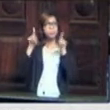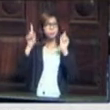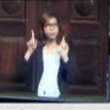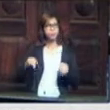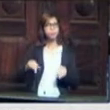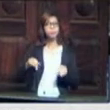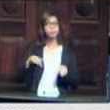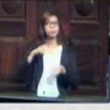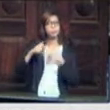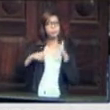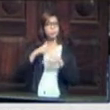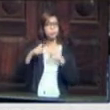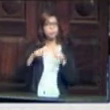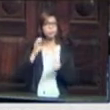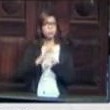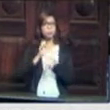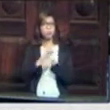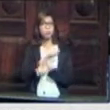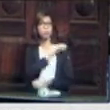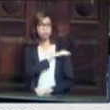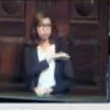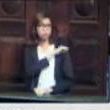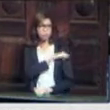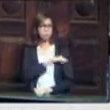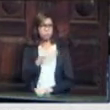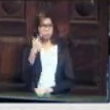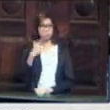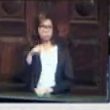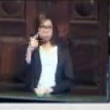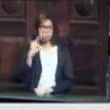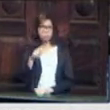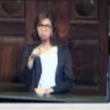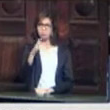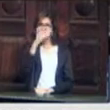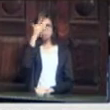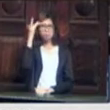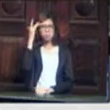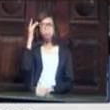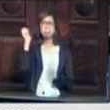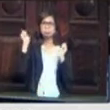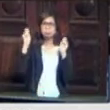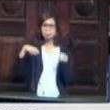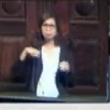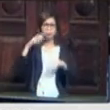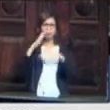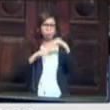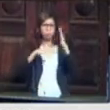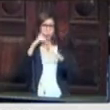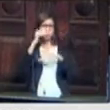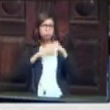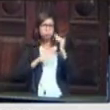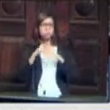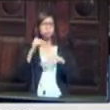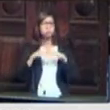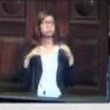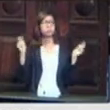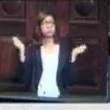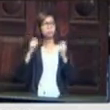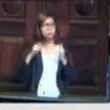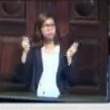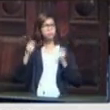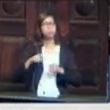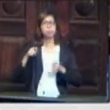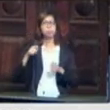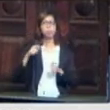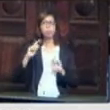do Estado do Rio de Janeiro não há integrantes capacitados e competentes que possam estar